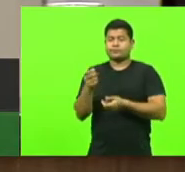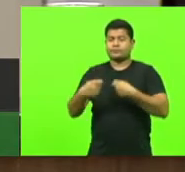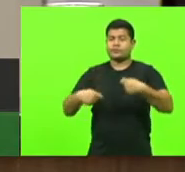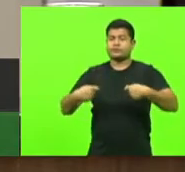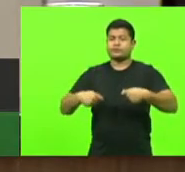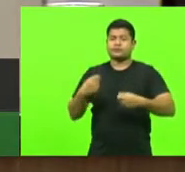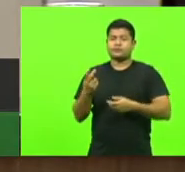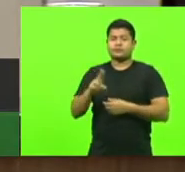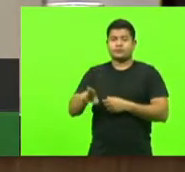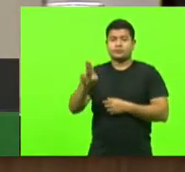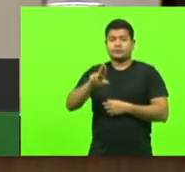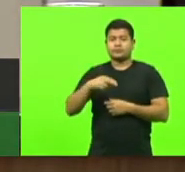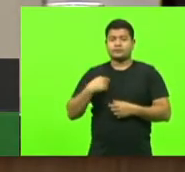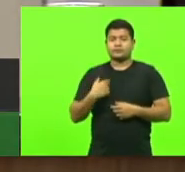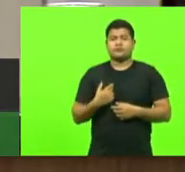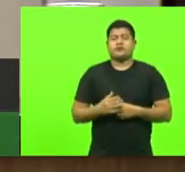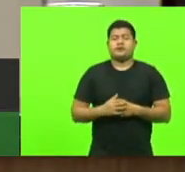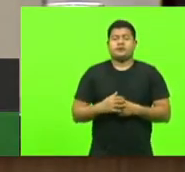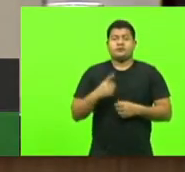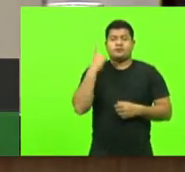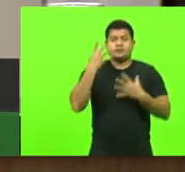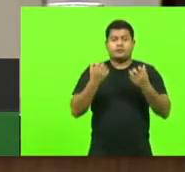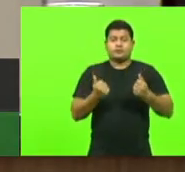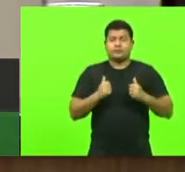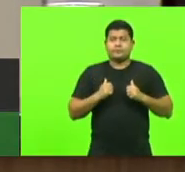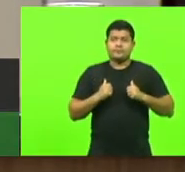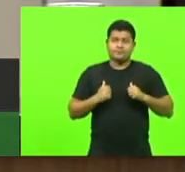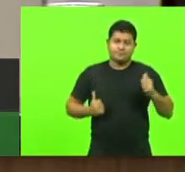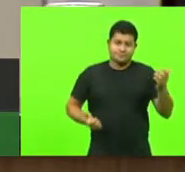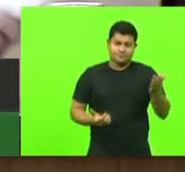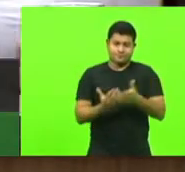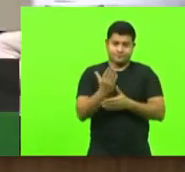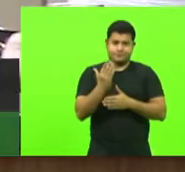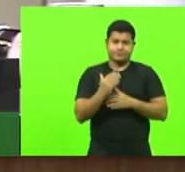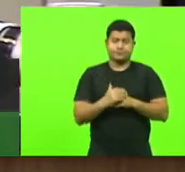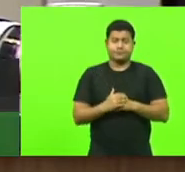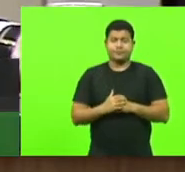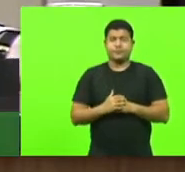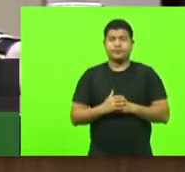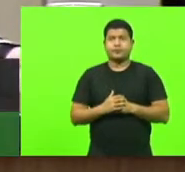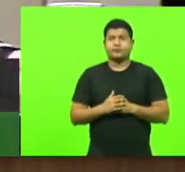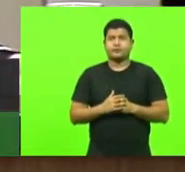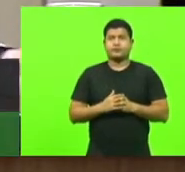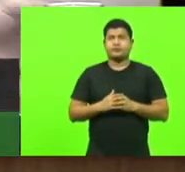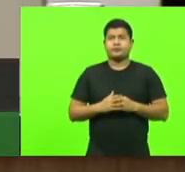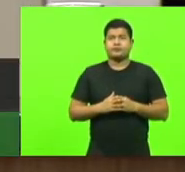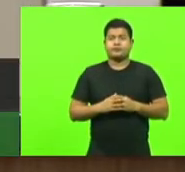permaneçam como se encontram. Aprovado por unanimidade.